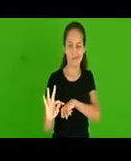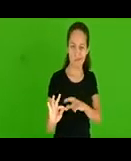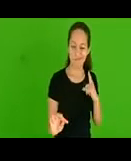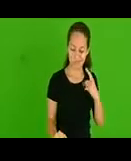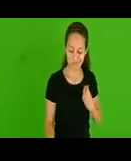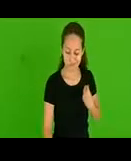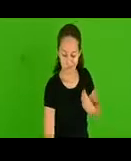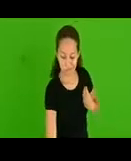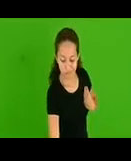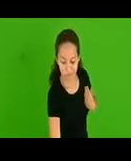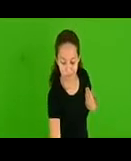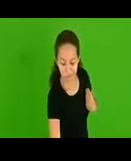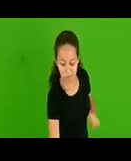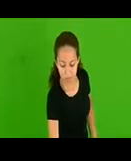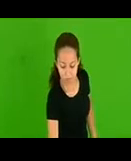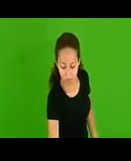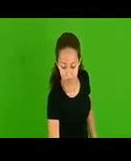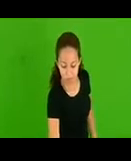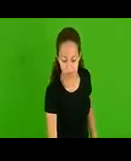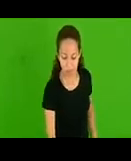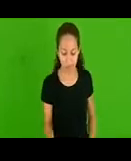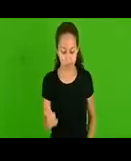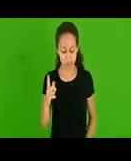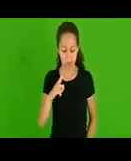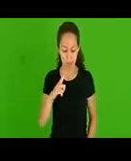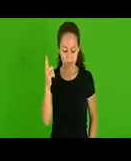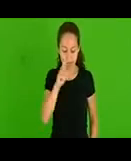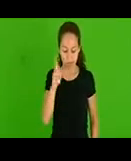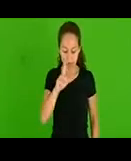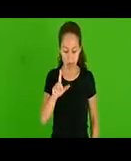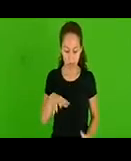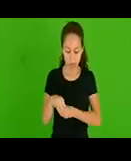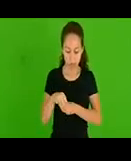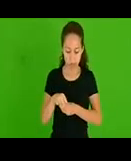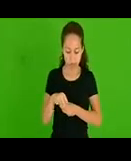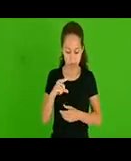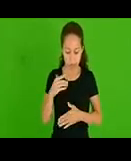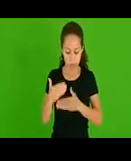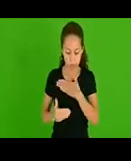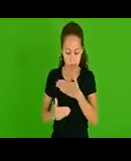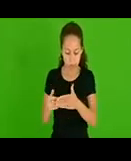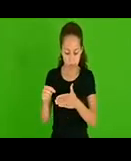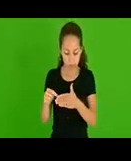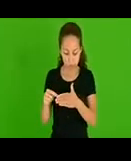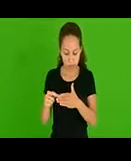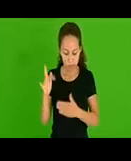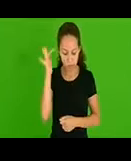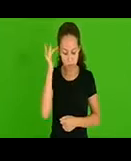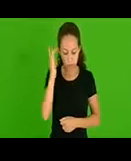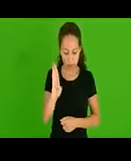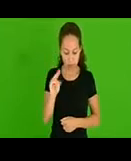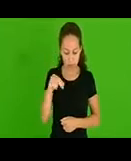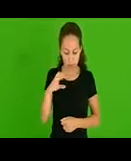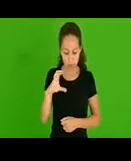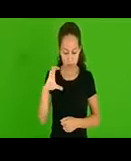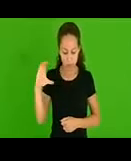dar mais alguns passos em direção a uma melhoria, e agora a gente volta atrás com a BNCC.